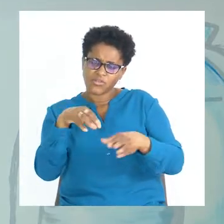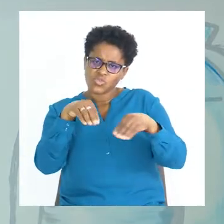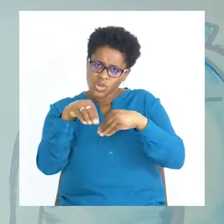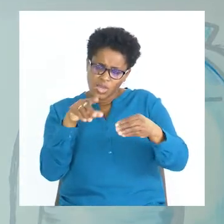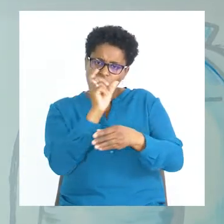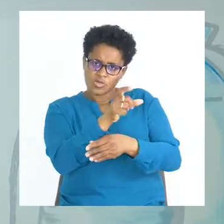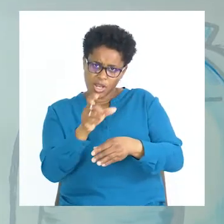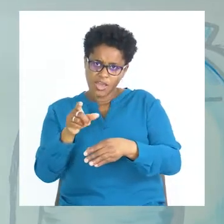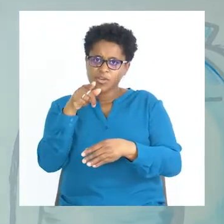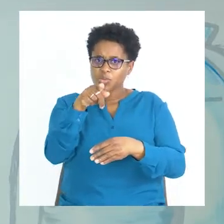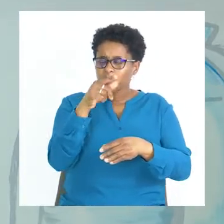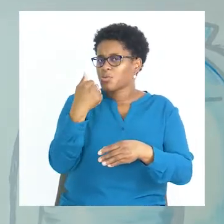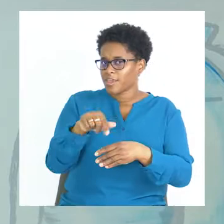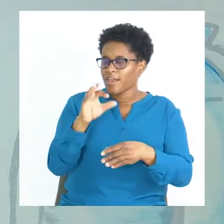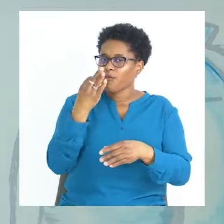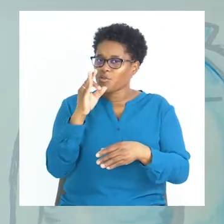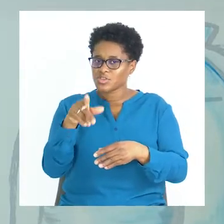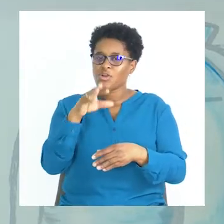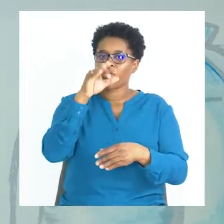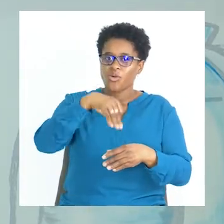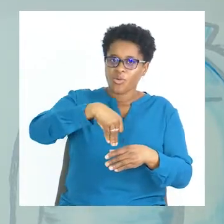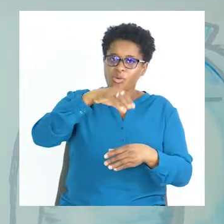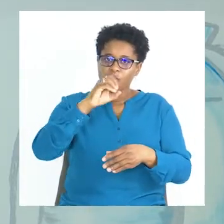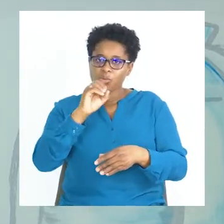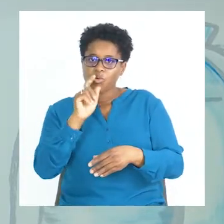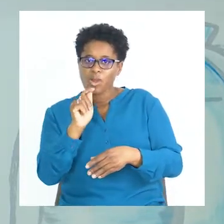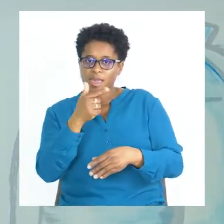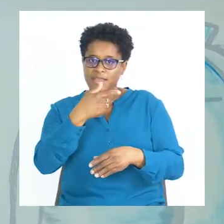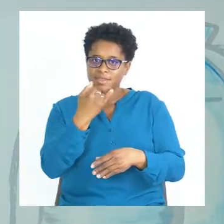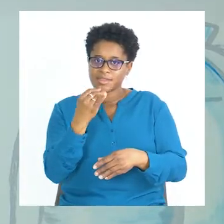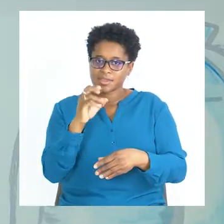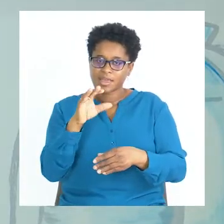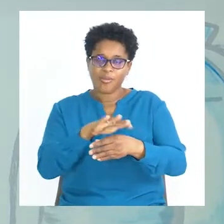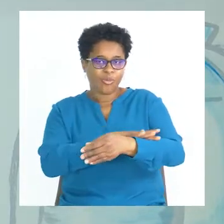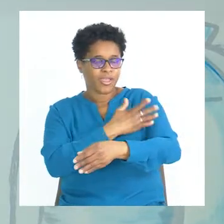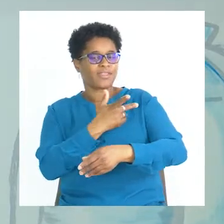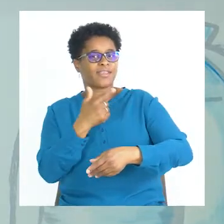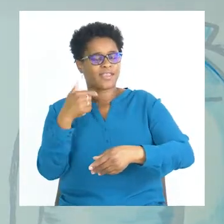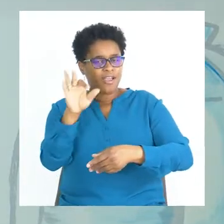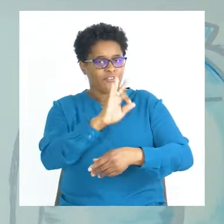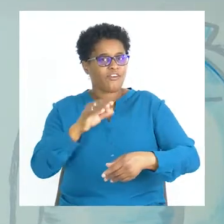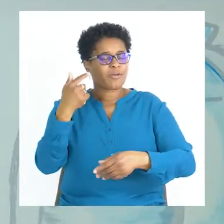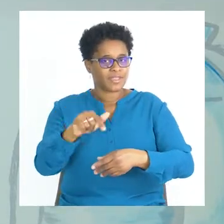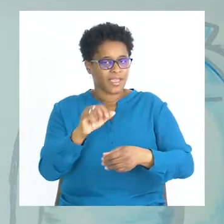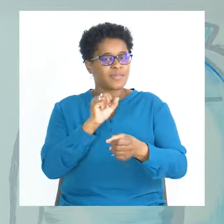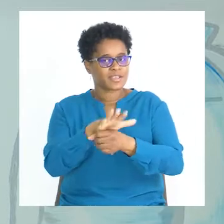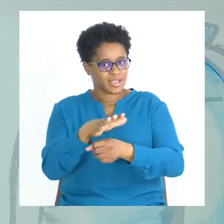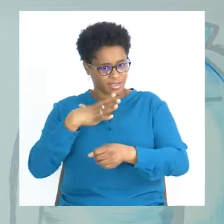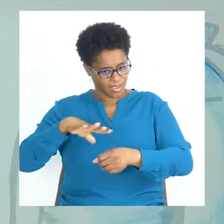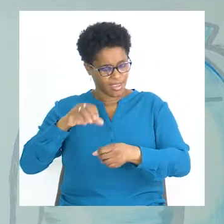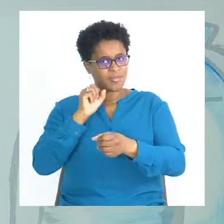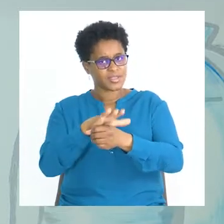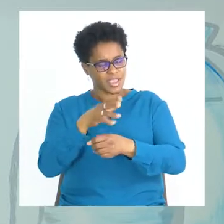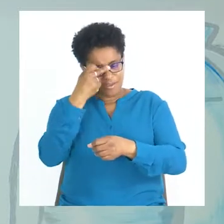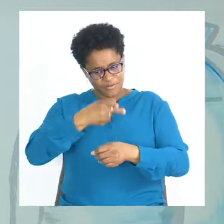essas palavras. E, por isso, tu tens aqui a função poética, aquela forma de ter a mensagem e queres que a mensagem fique